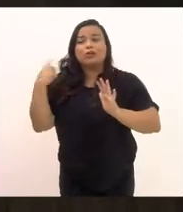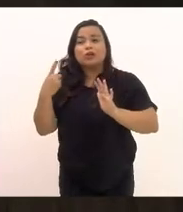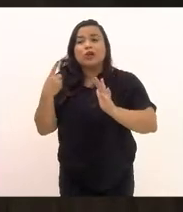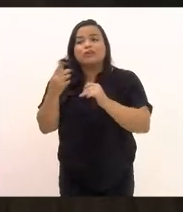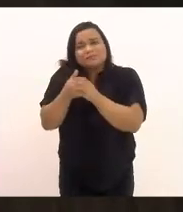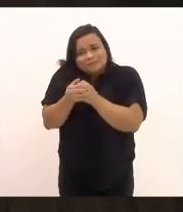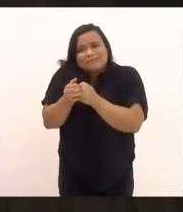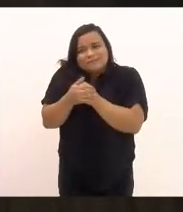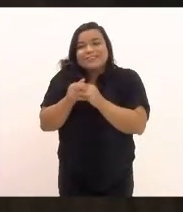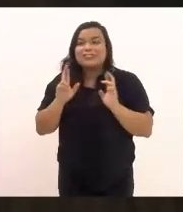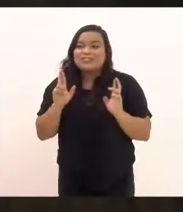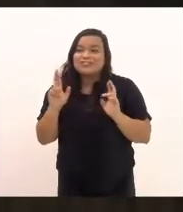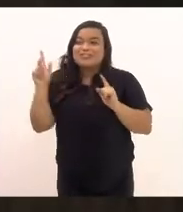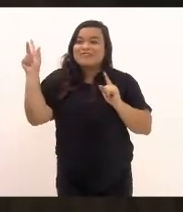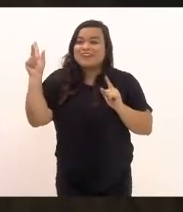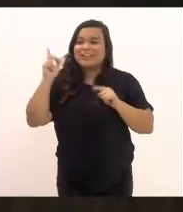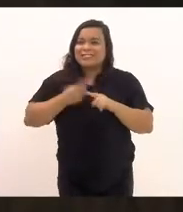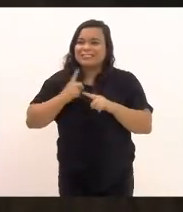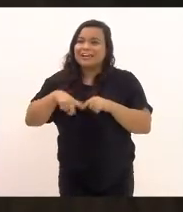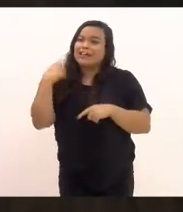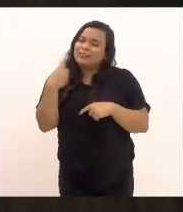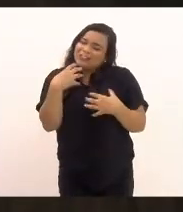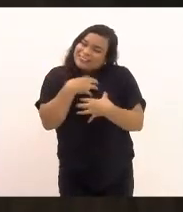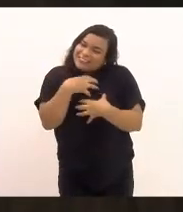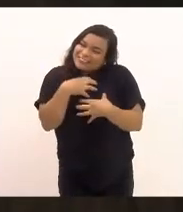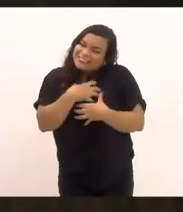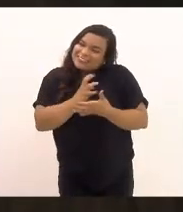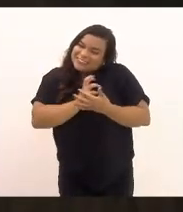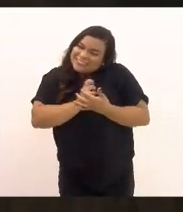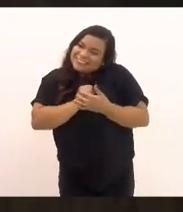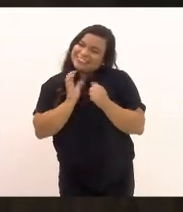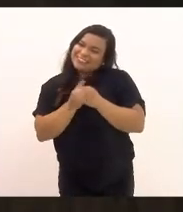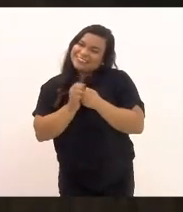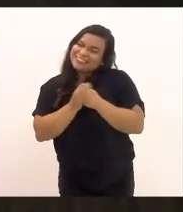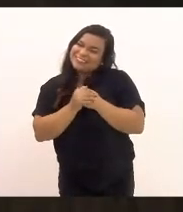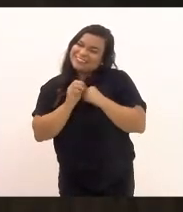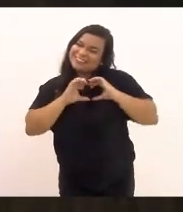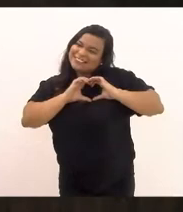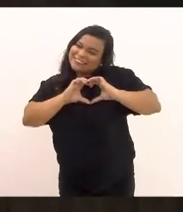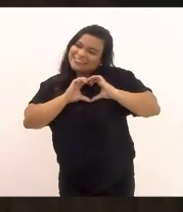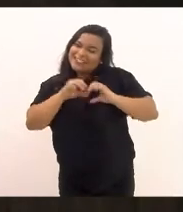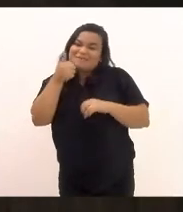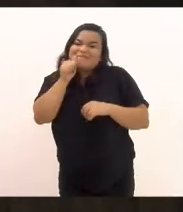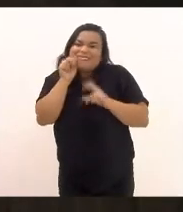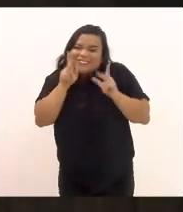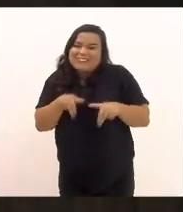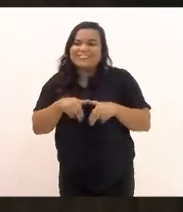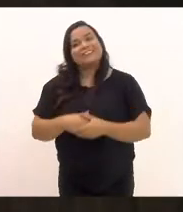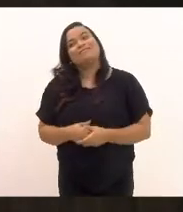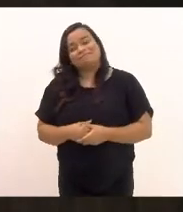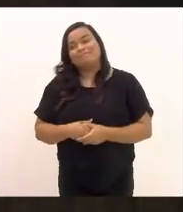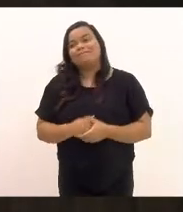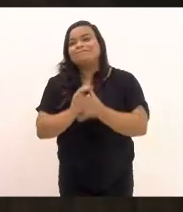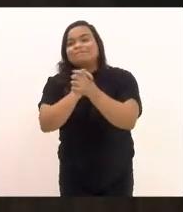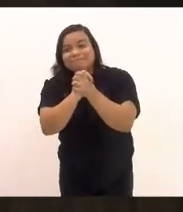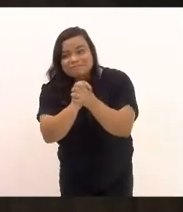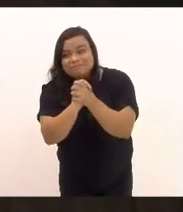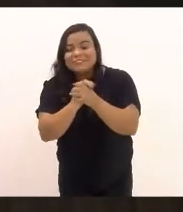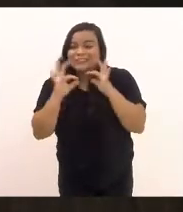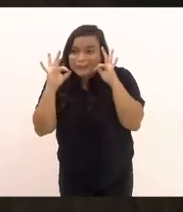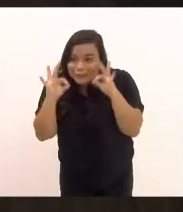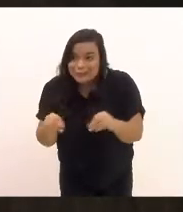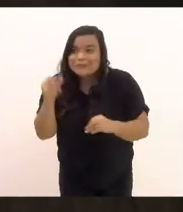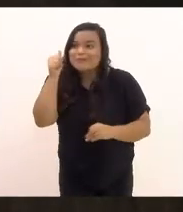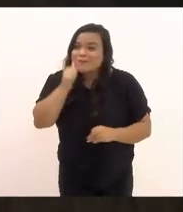porque tratamos das pautas de uma maneira sensível e carinhosa, com coração de mãe. Parabéns a todas nós,